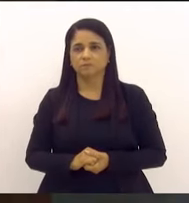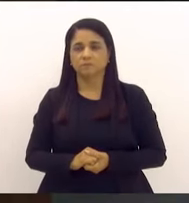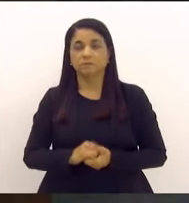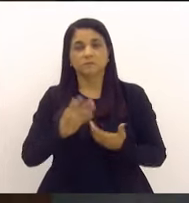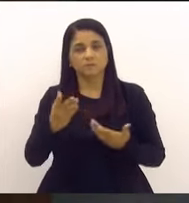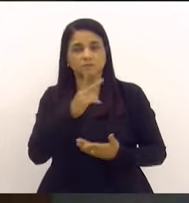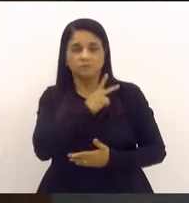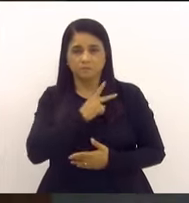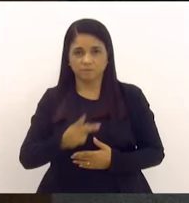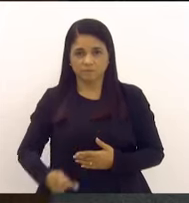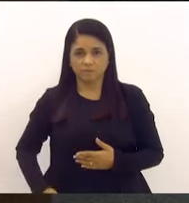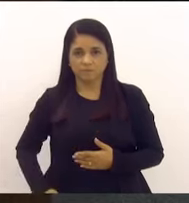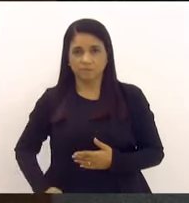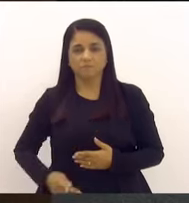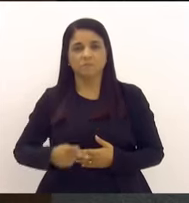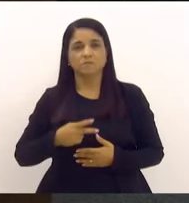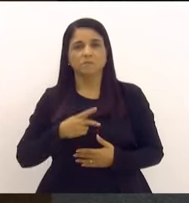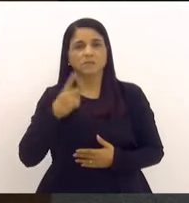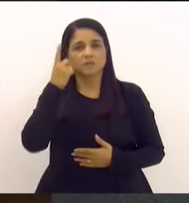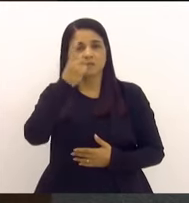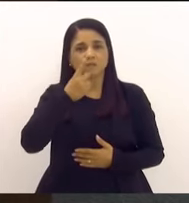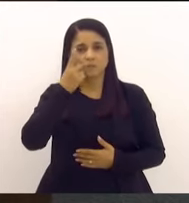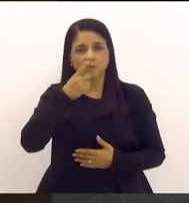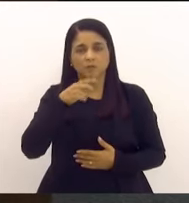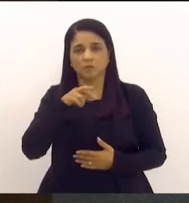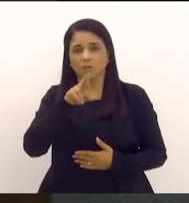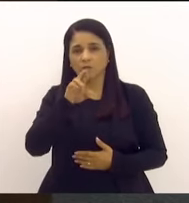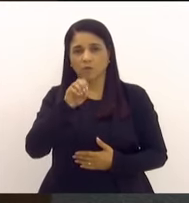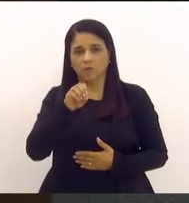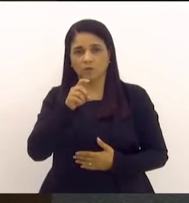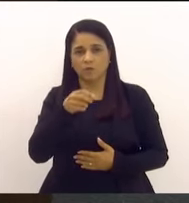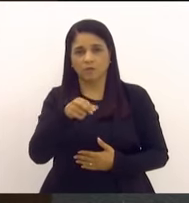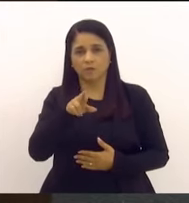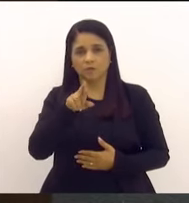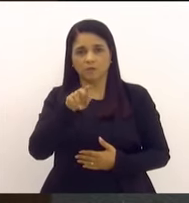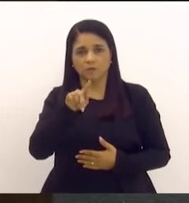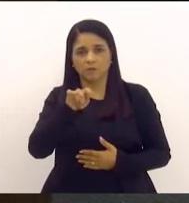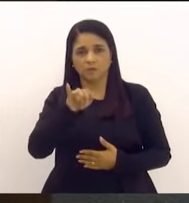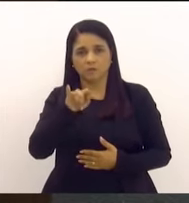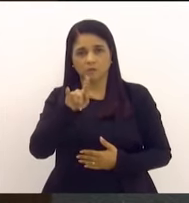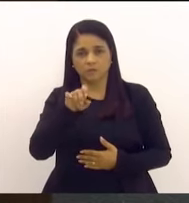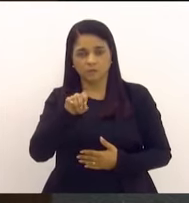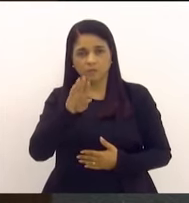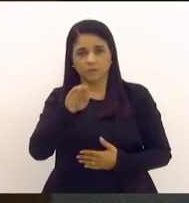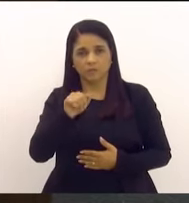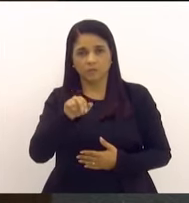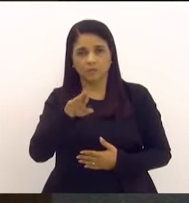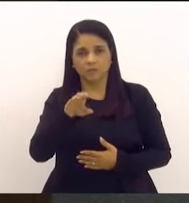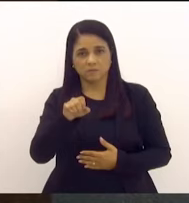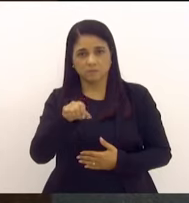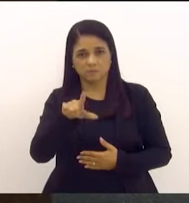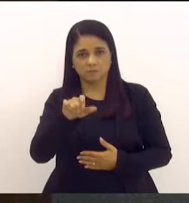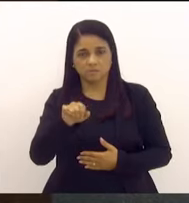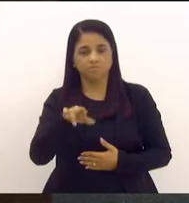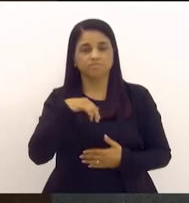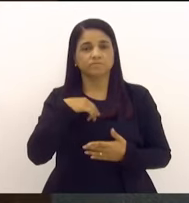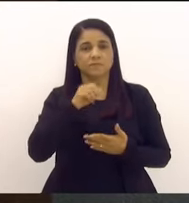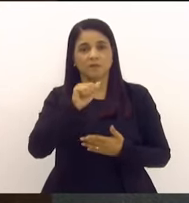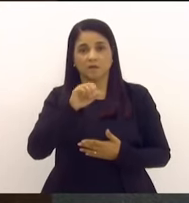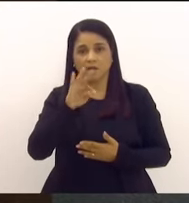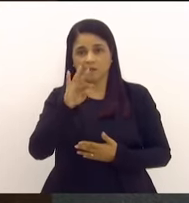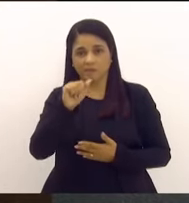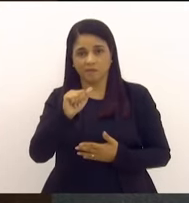Senhor presidente, deputado Rodrigo Bacelar, a ata reflete com exatidão o ocorrido